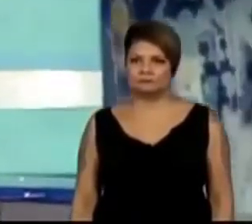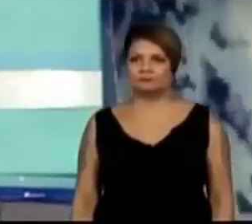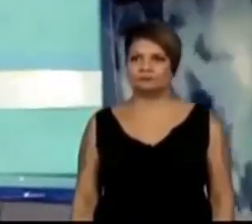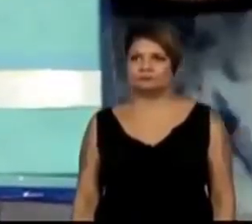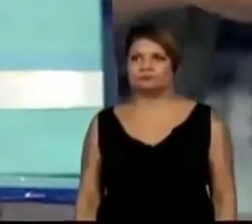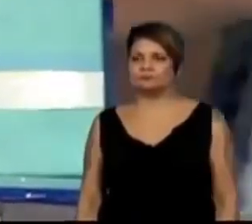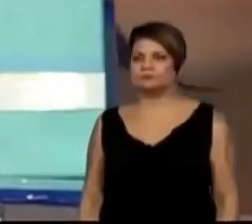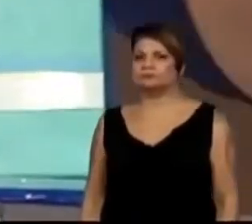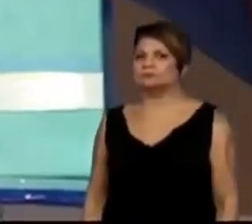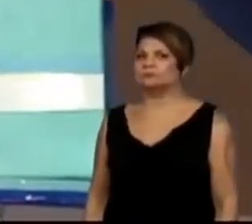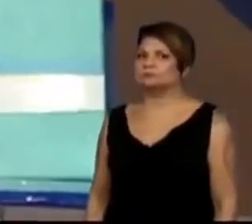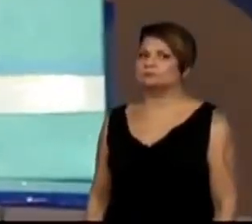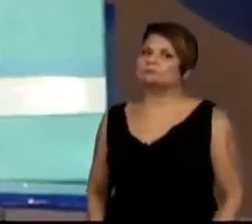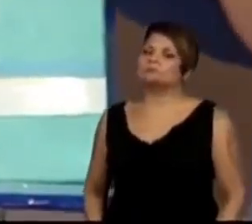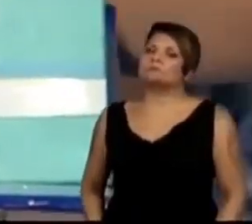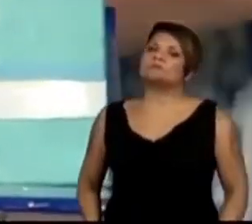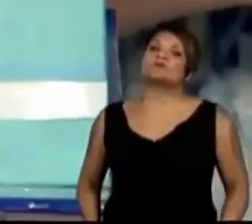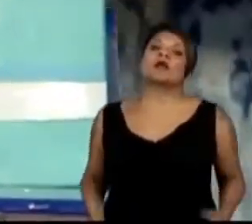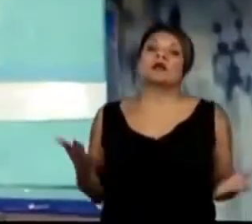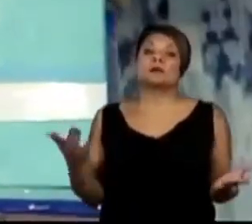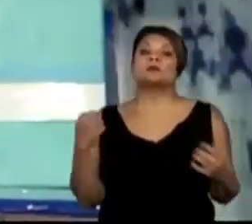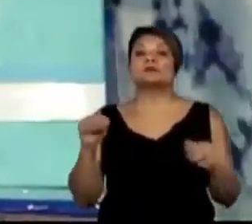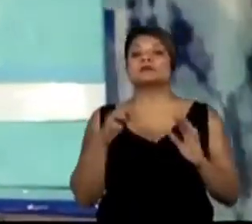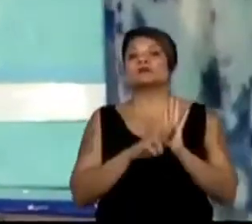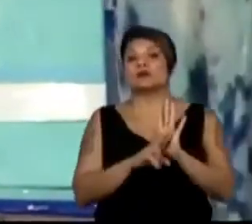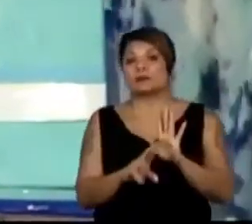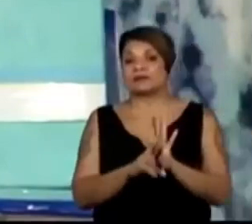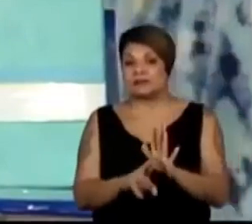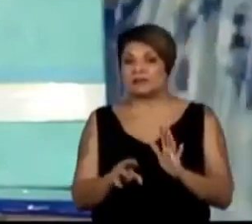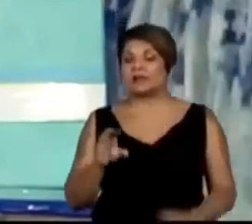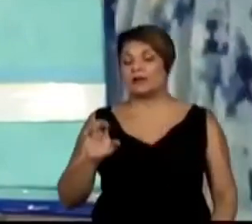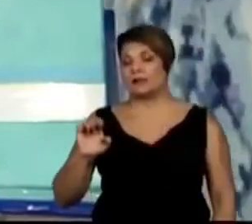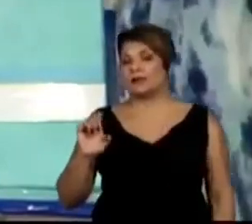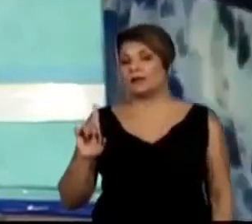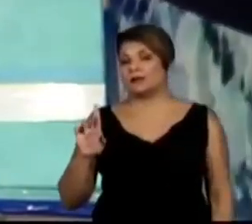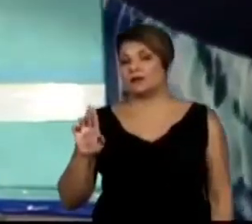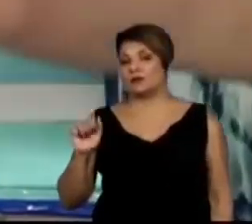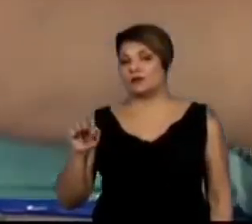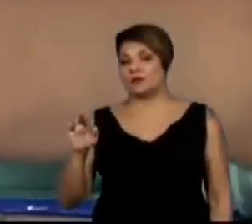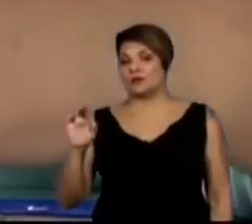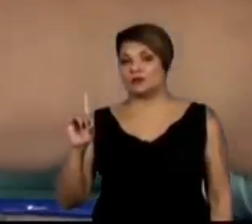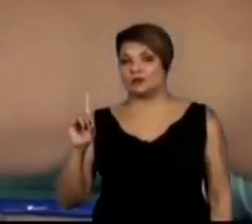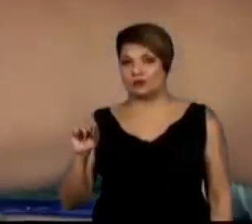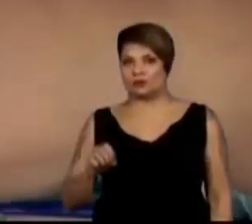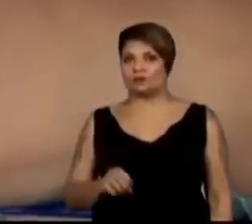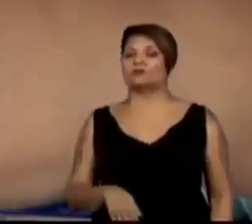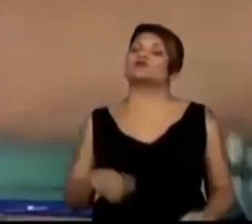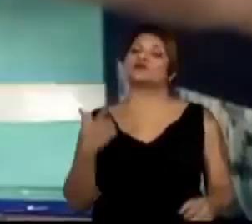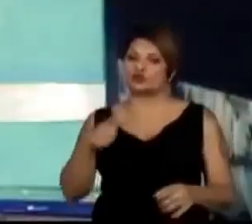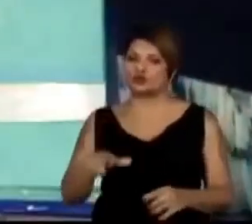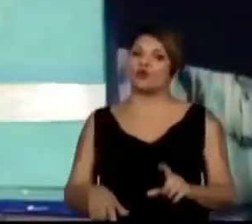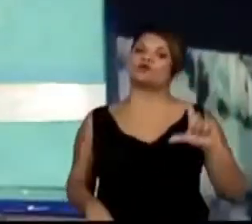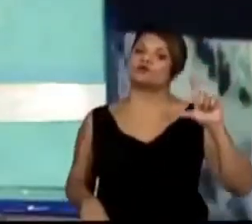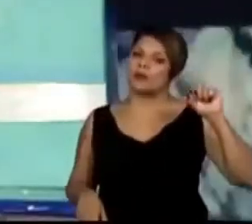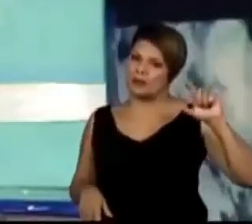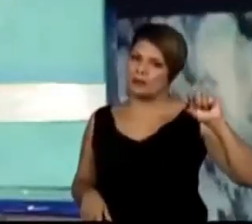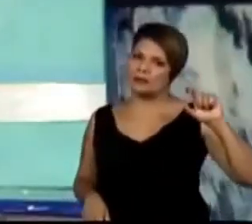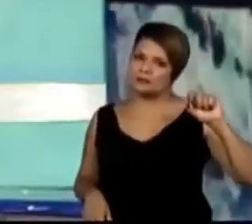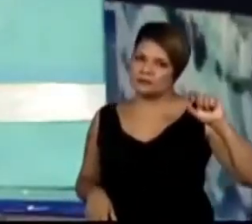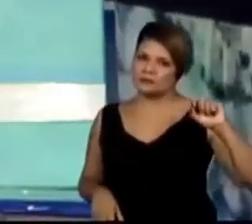Aqui eu tenho o Lucas. Agora eu preciso representar quem? Eu preciso representar o Eduardo. O Eduardo tem o quê? De novo, ó, ele